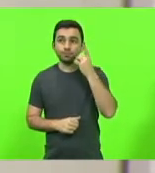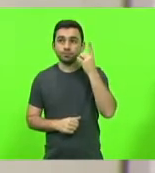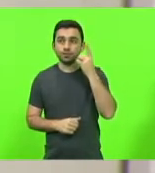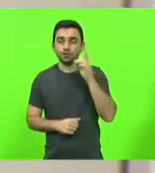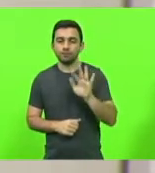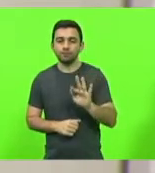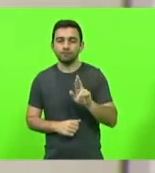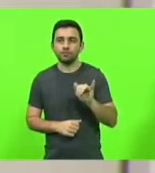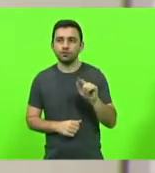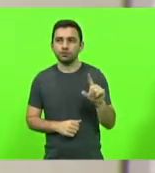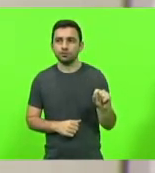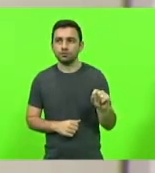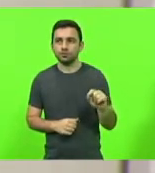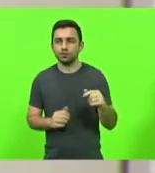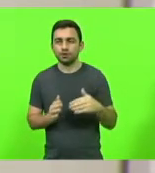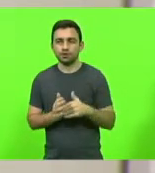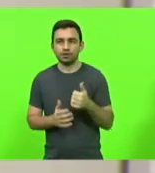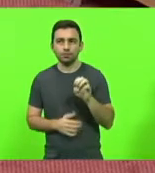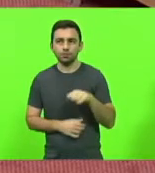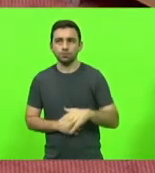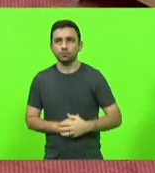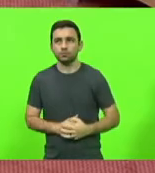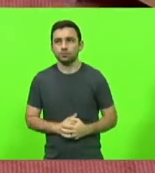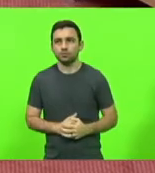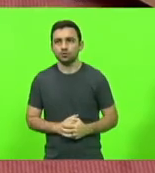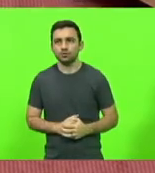Vossa Excelência será 10 minutos, deputado.